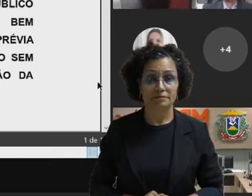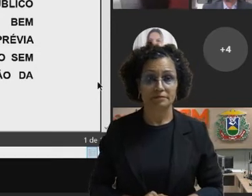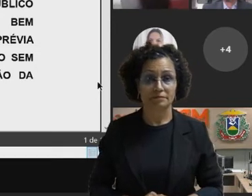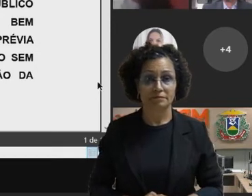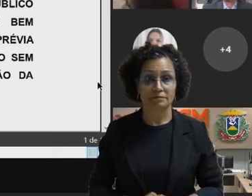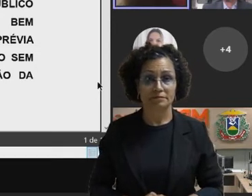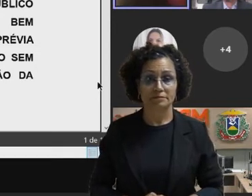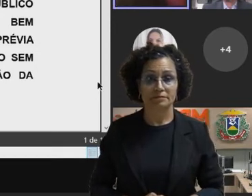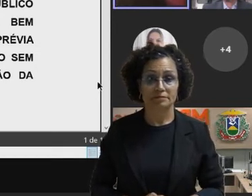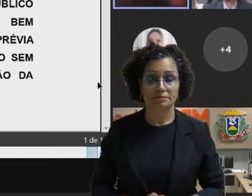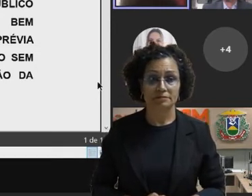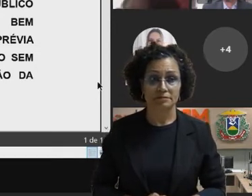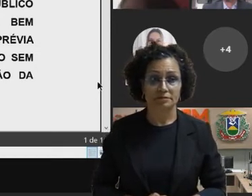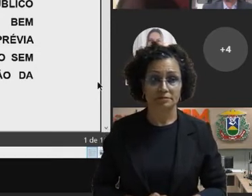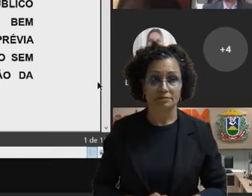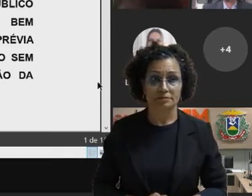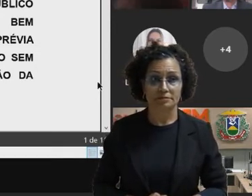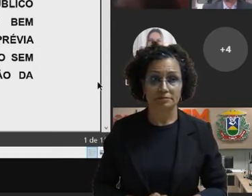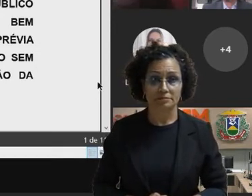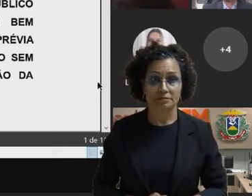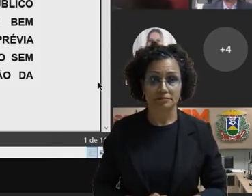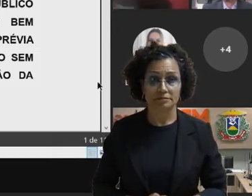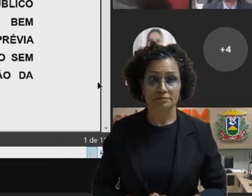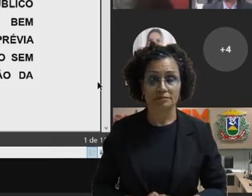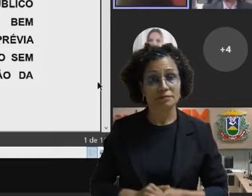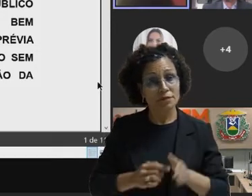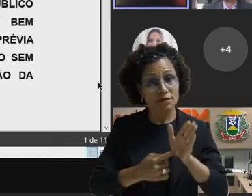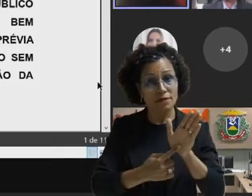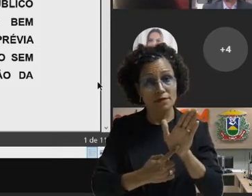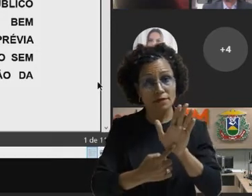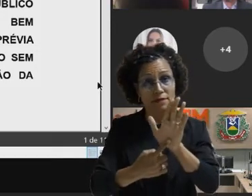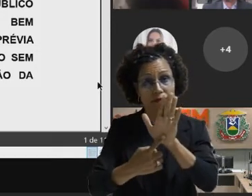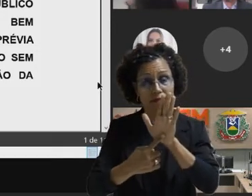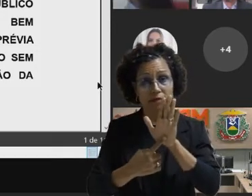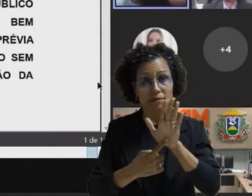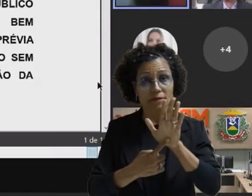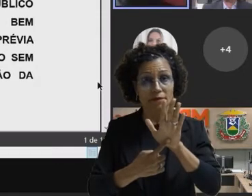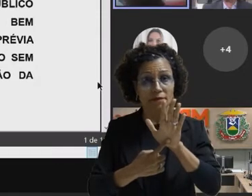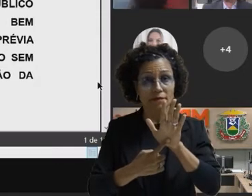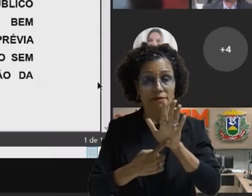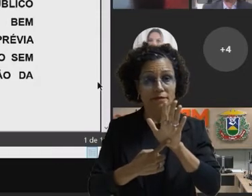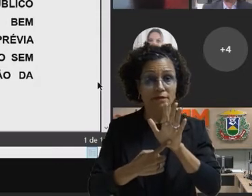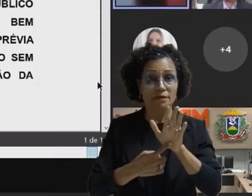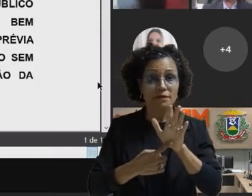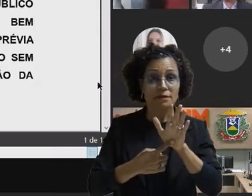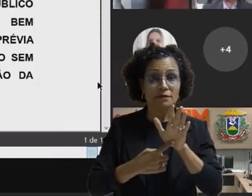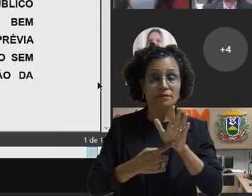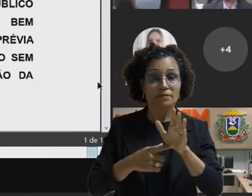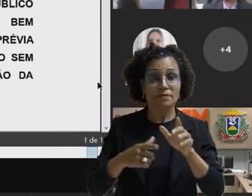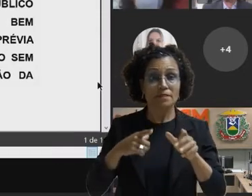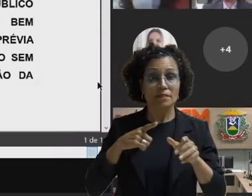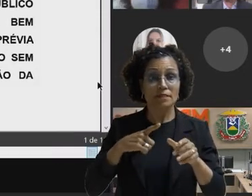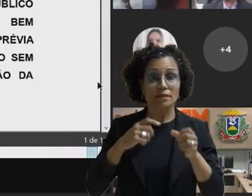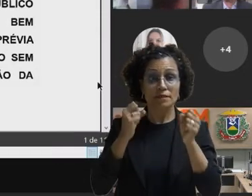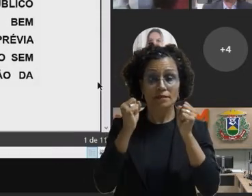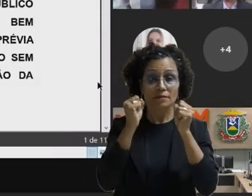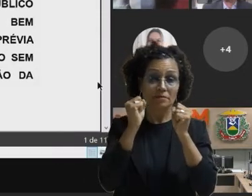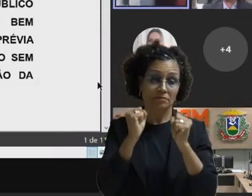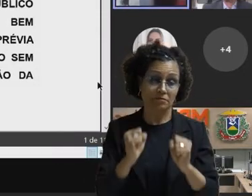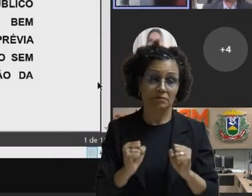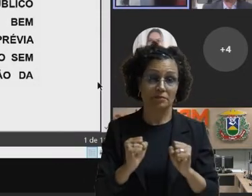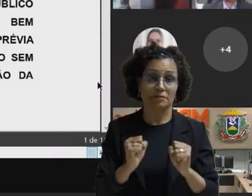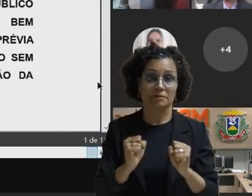vejam, isso aqui é a demonstração eloquente, né, desses pactos de poder, né?